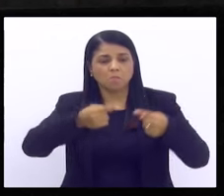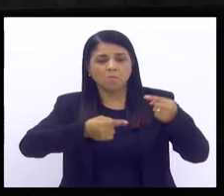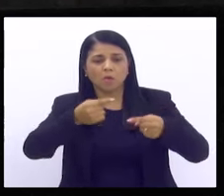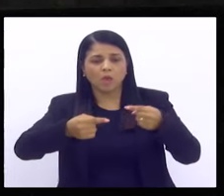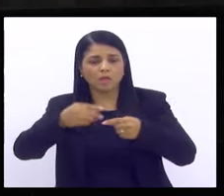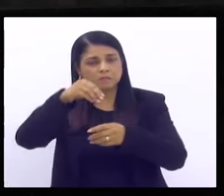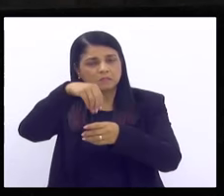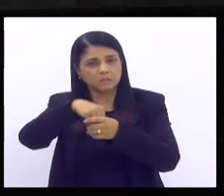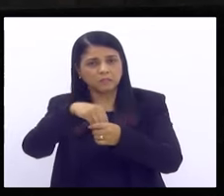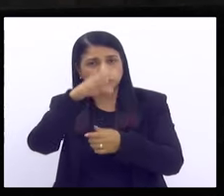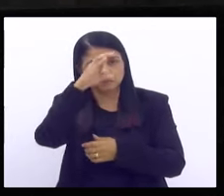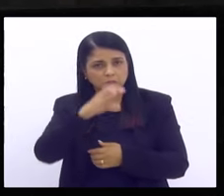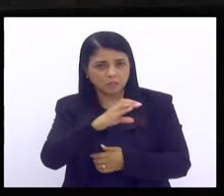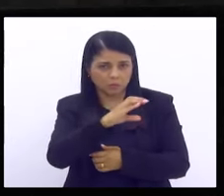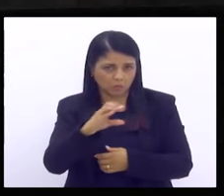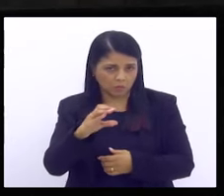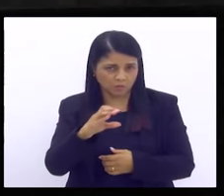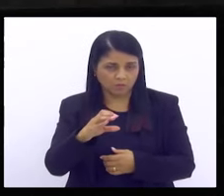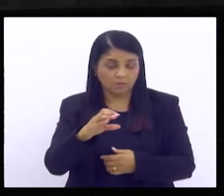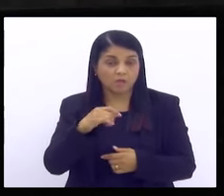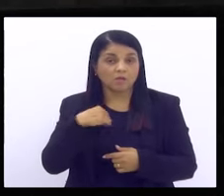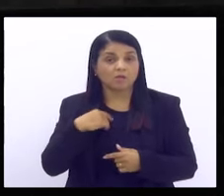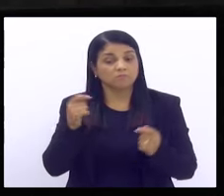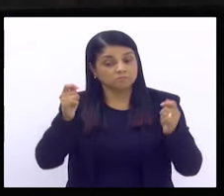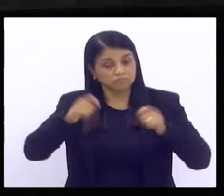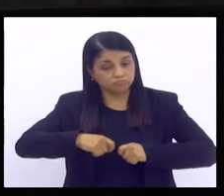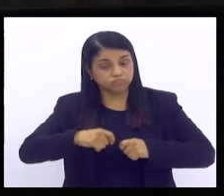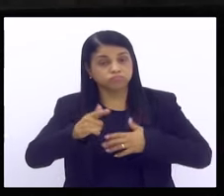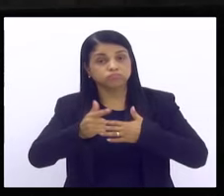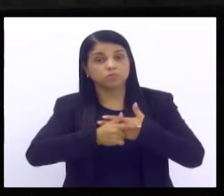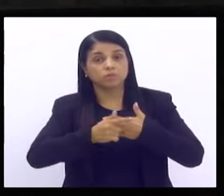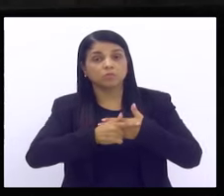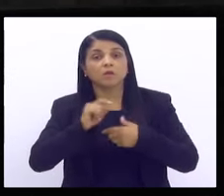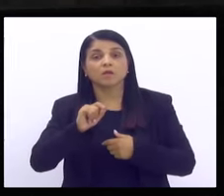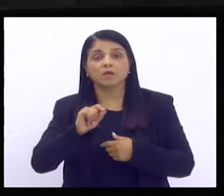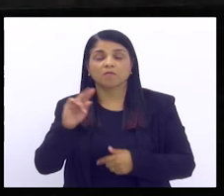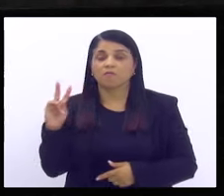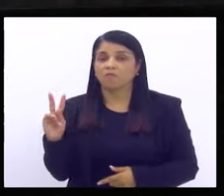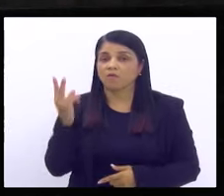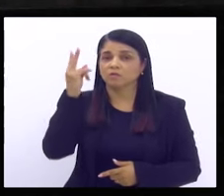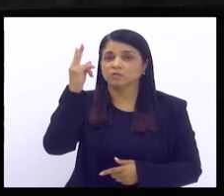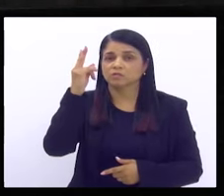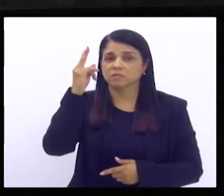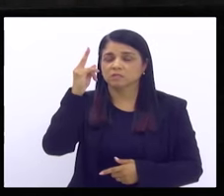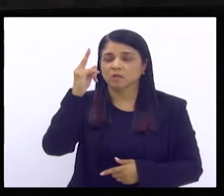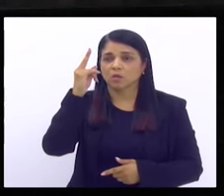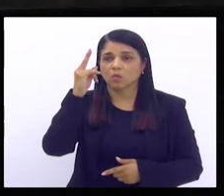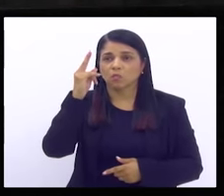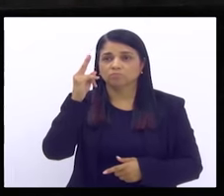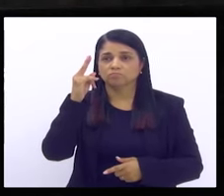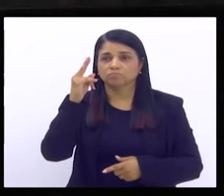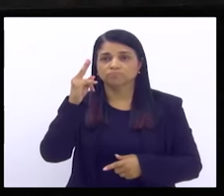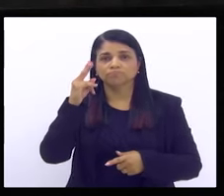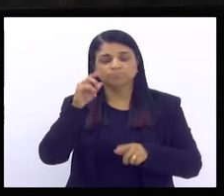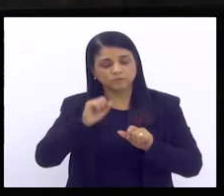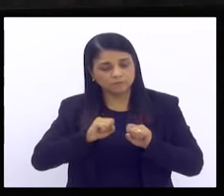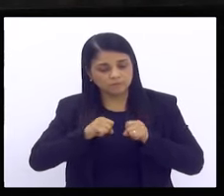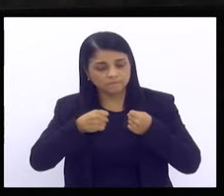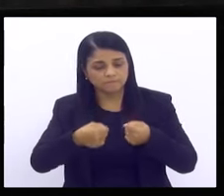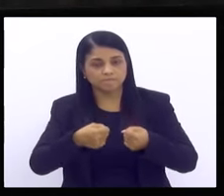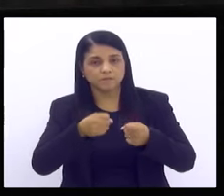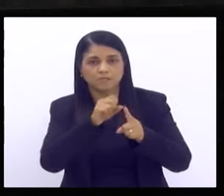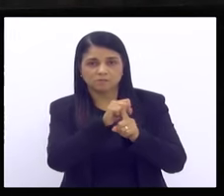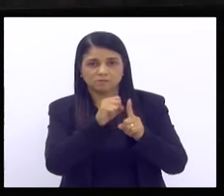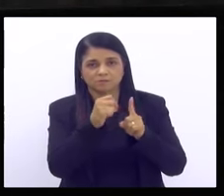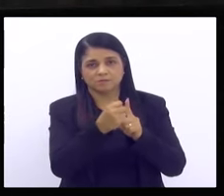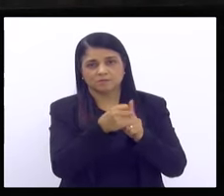católico. O que nos cabe é a valorização de posições que tenham a ver com a sociedade.